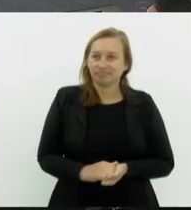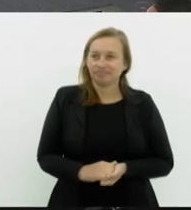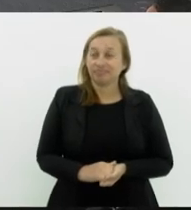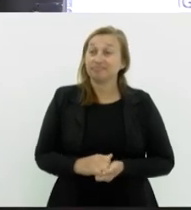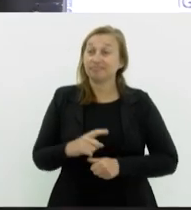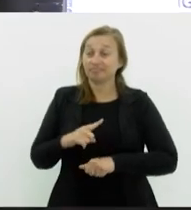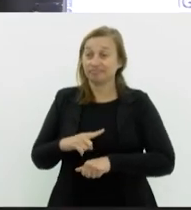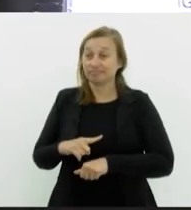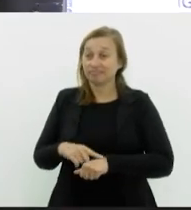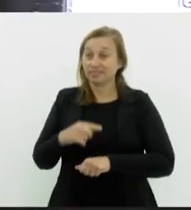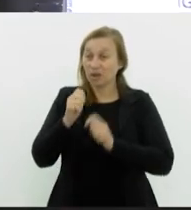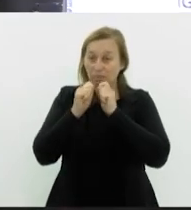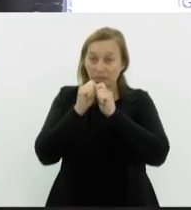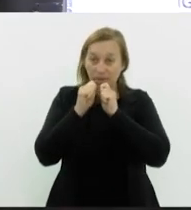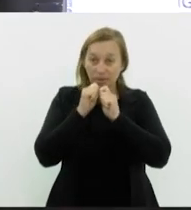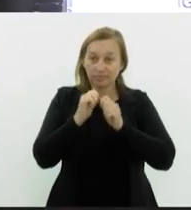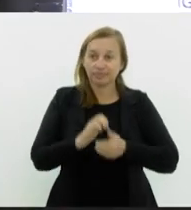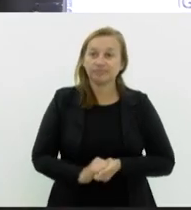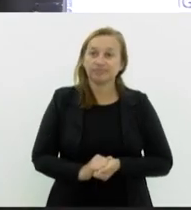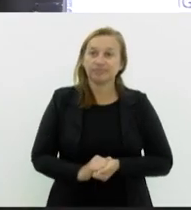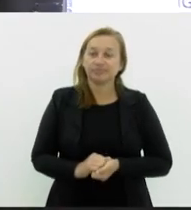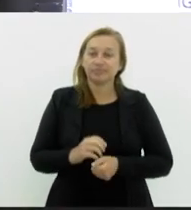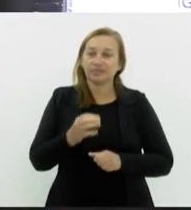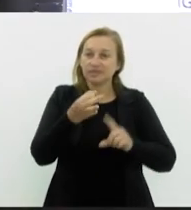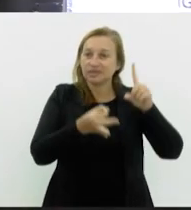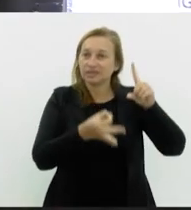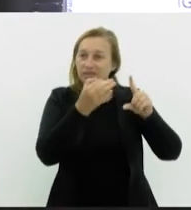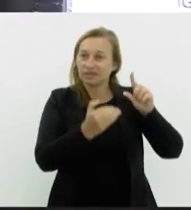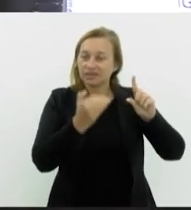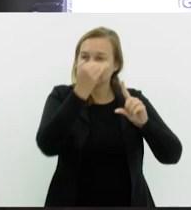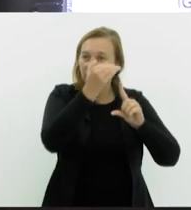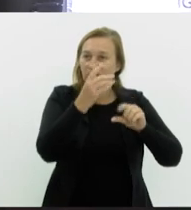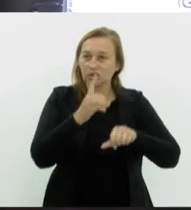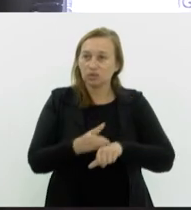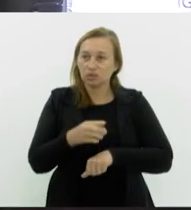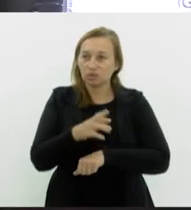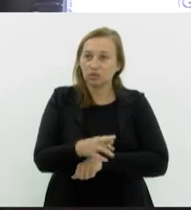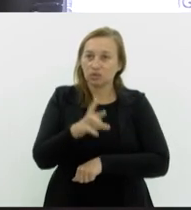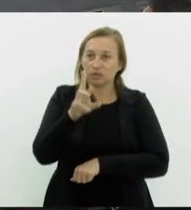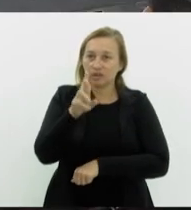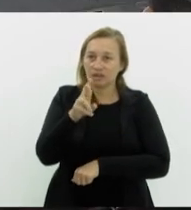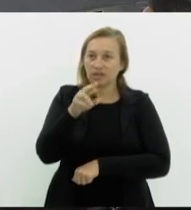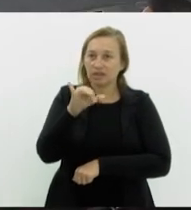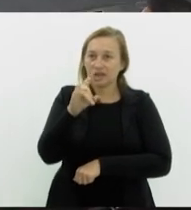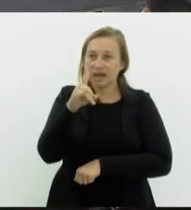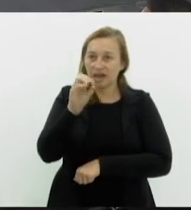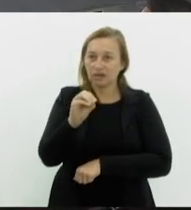Nesse momento eu passo a palavra para o desembargador, doutor Ricardo Couto.